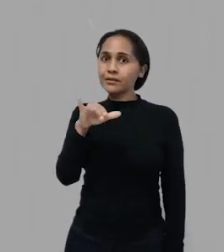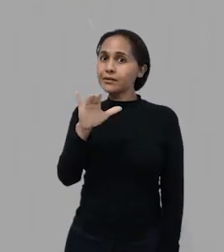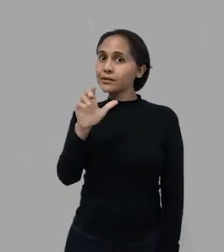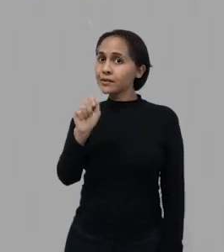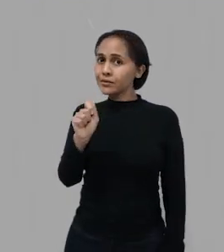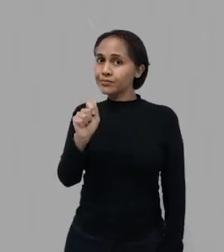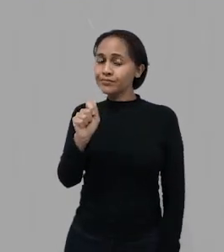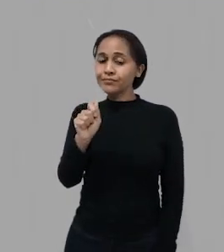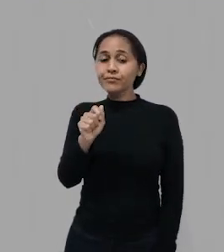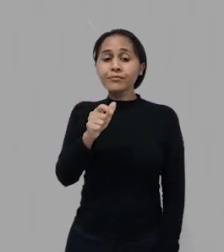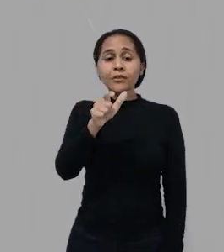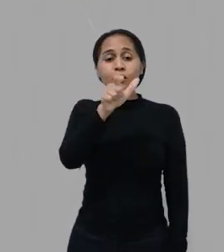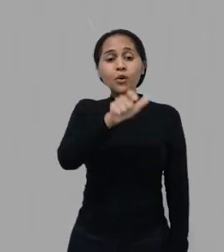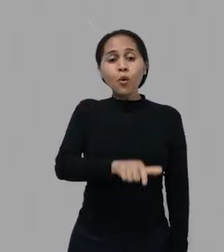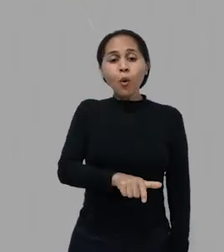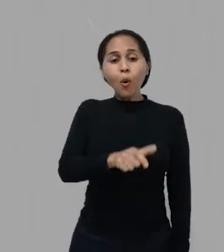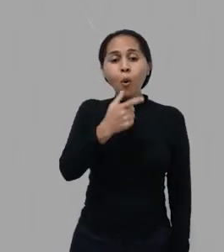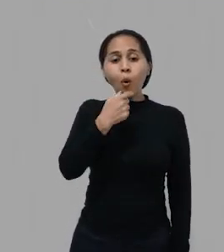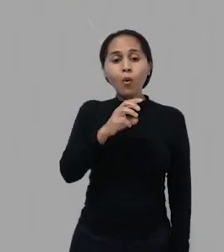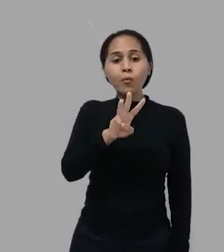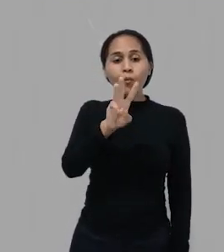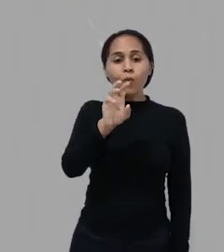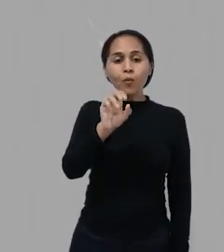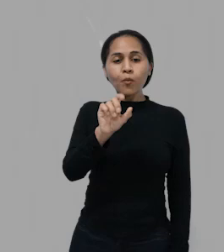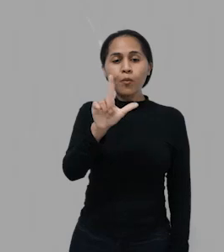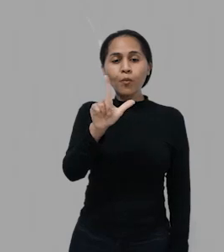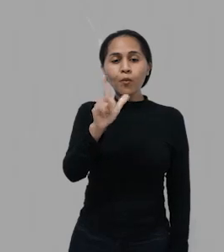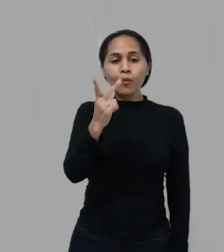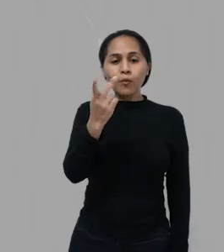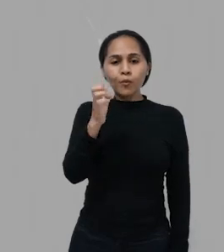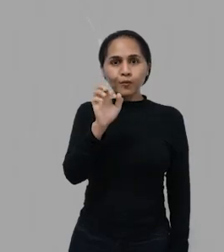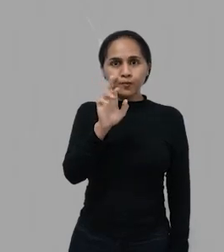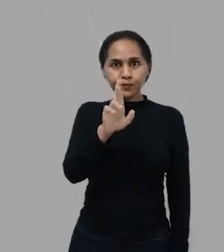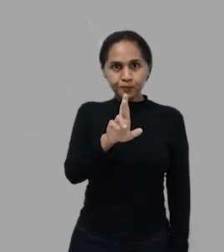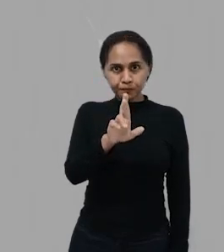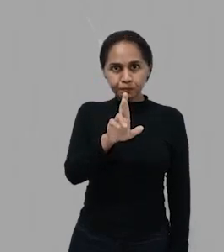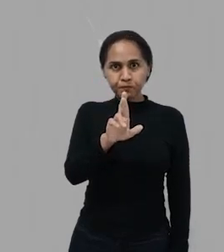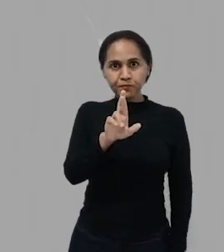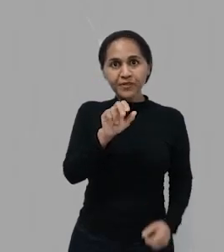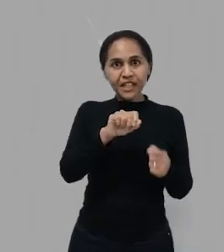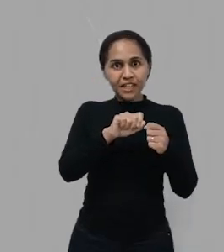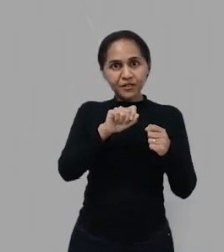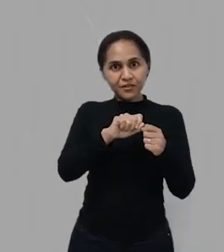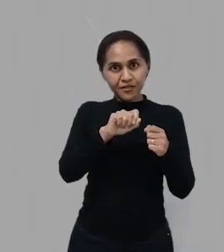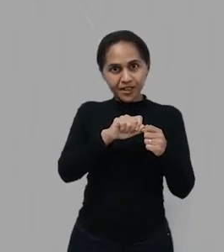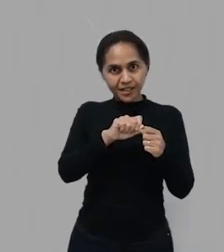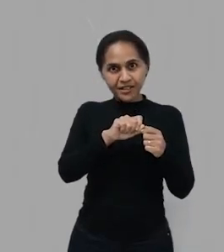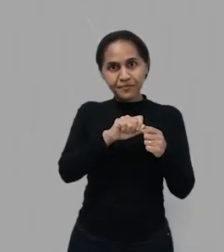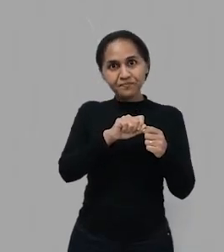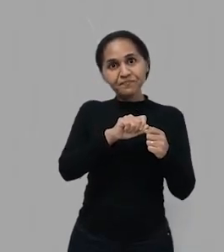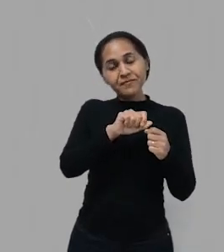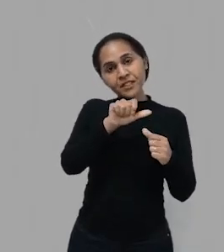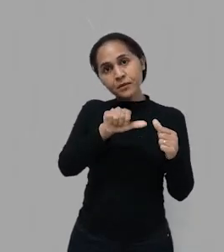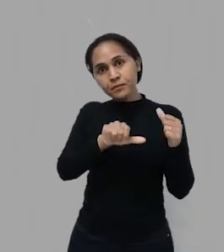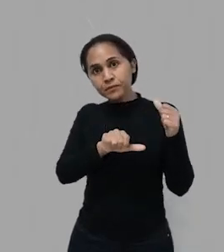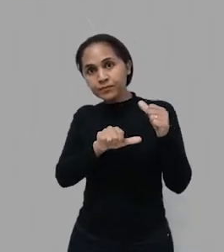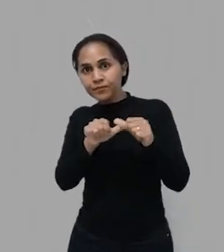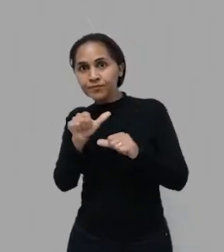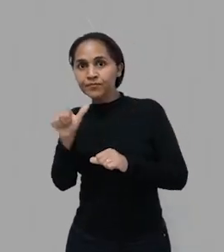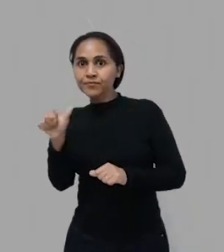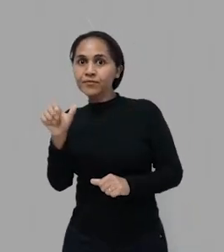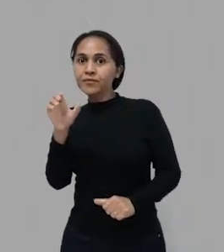o Wöhler ele conseguiu fazer essa reação, uma substância inorgânica se transformar numa